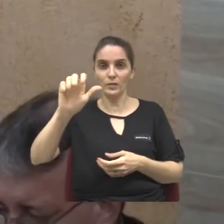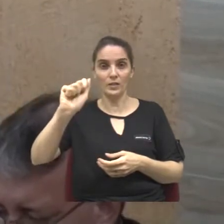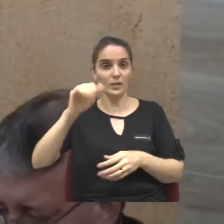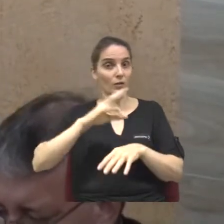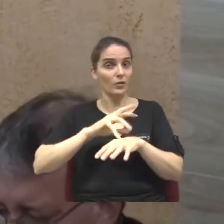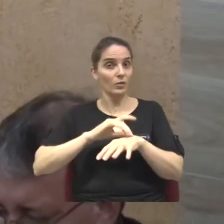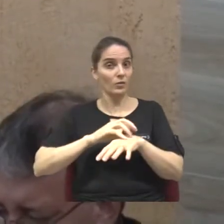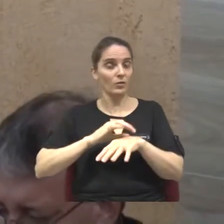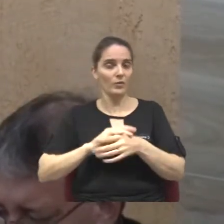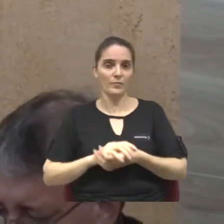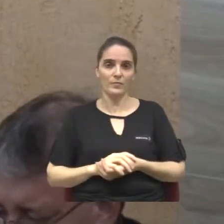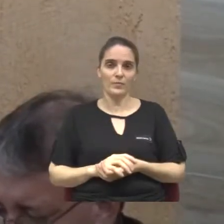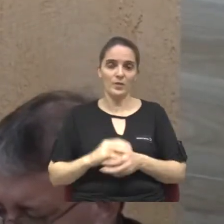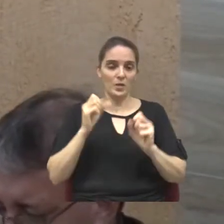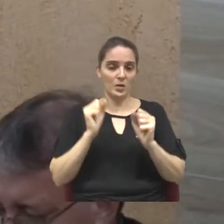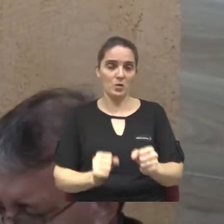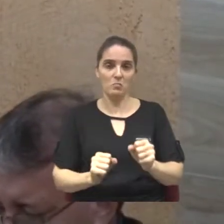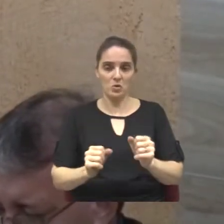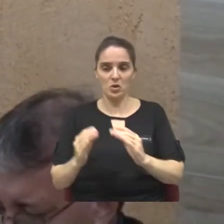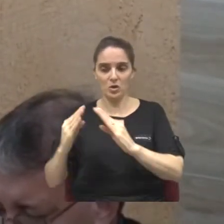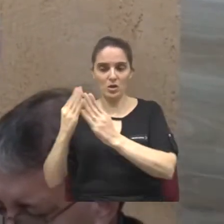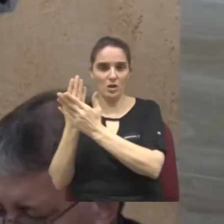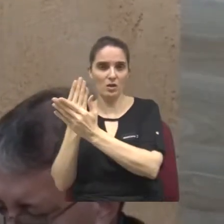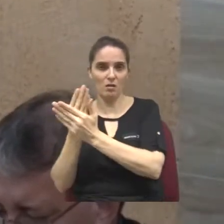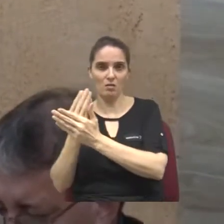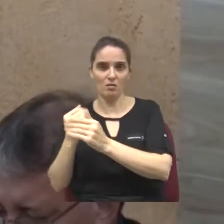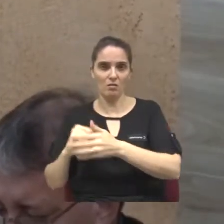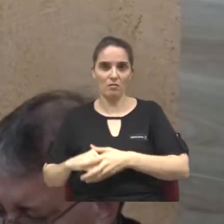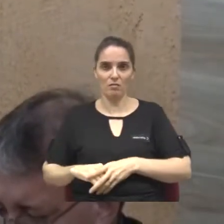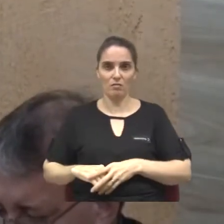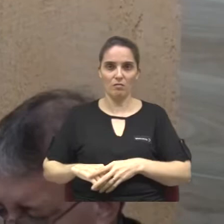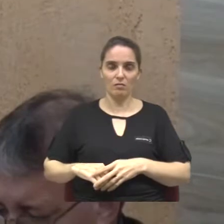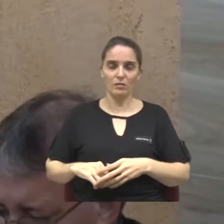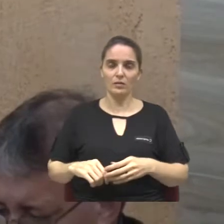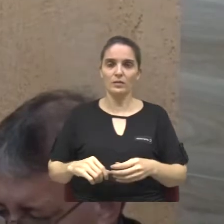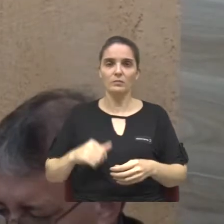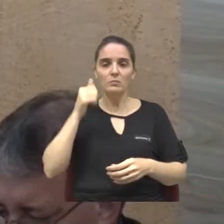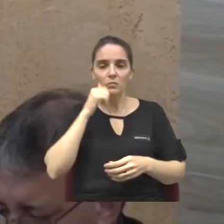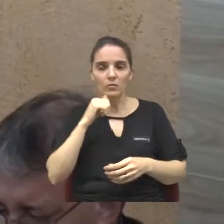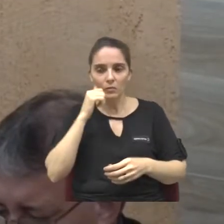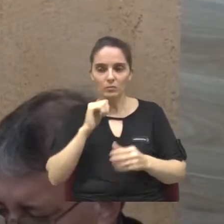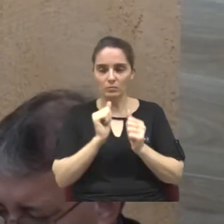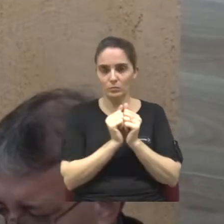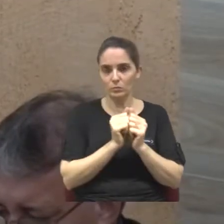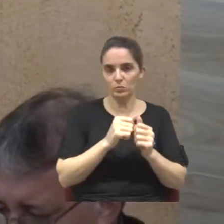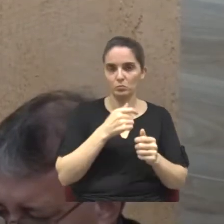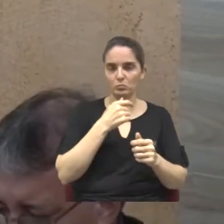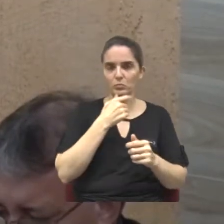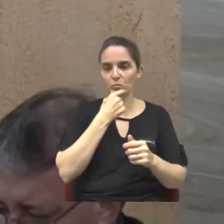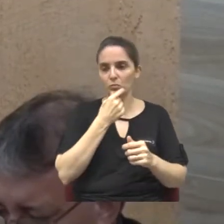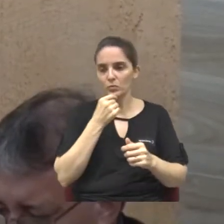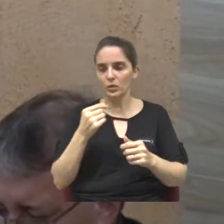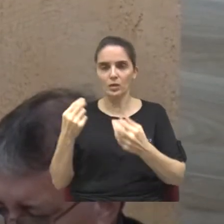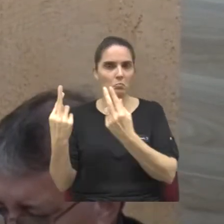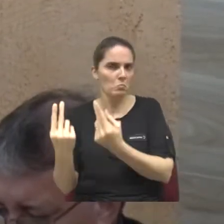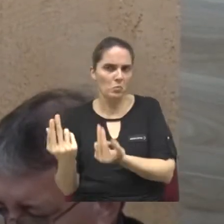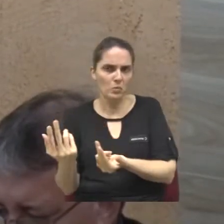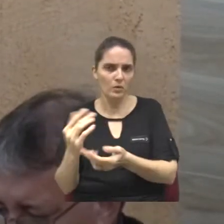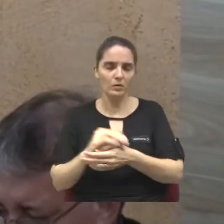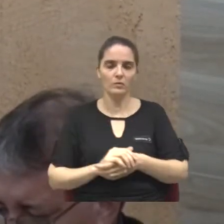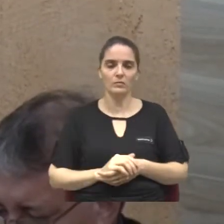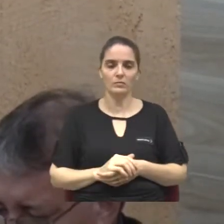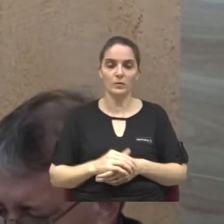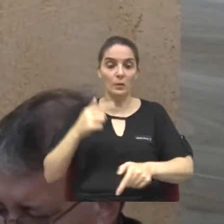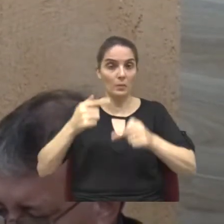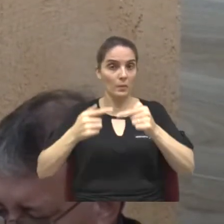colocar ideologia de gênero dentro das escolas, o qual em 2015 teve um debate amplo, e graças aos